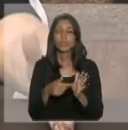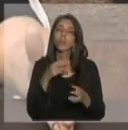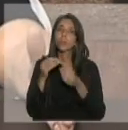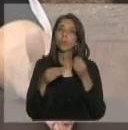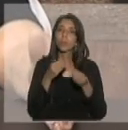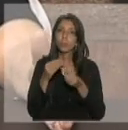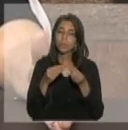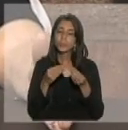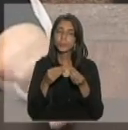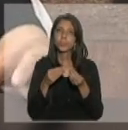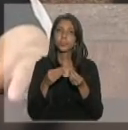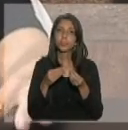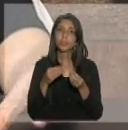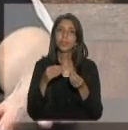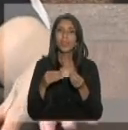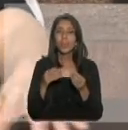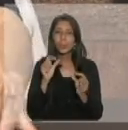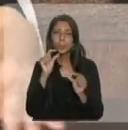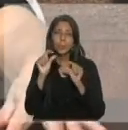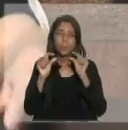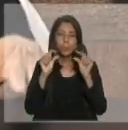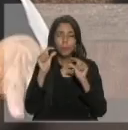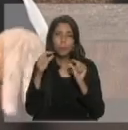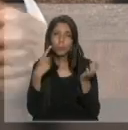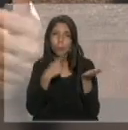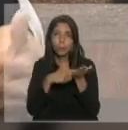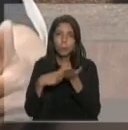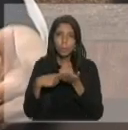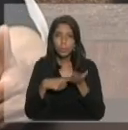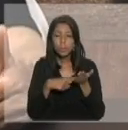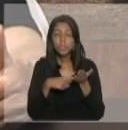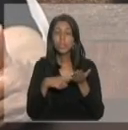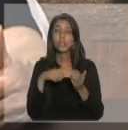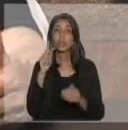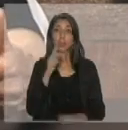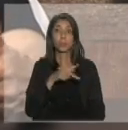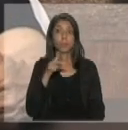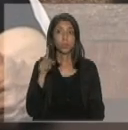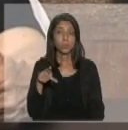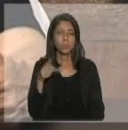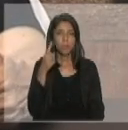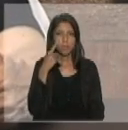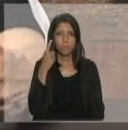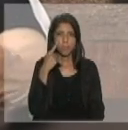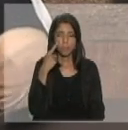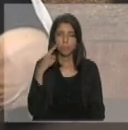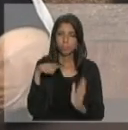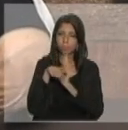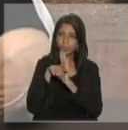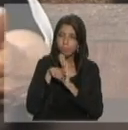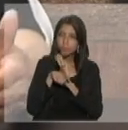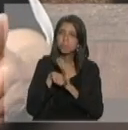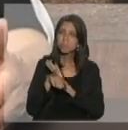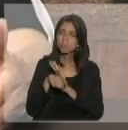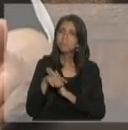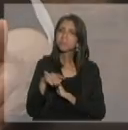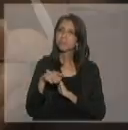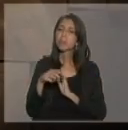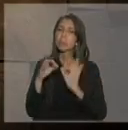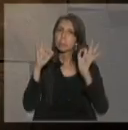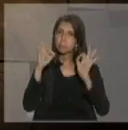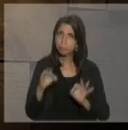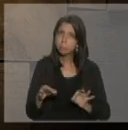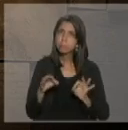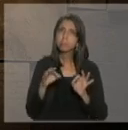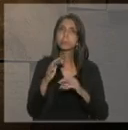parte daquele exame, que são pequenas combinações e tudo. O professor, o examinador via que ela está bem ensinado, está